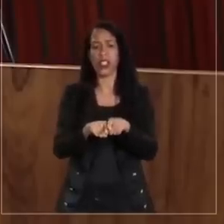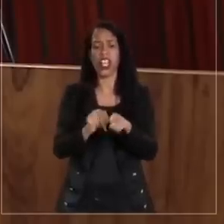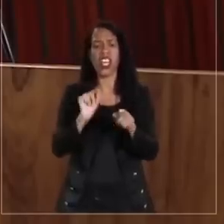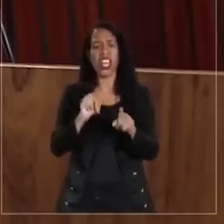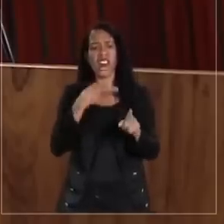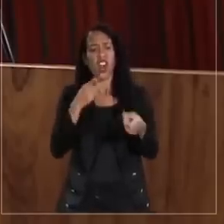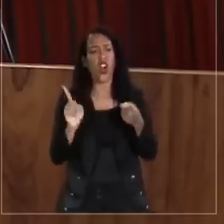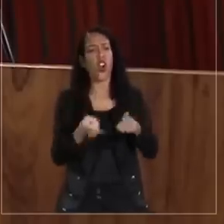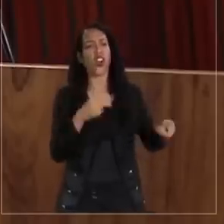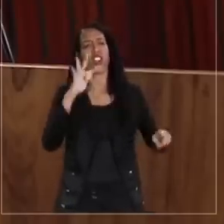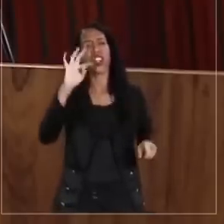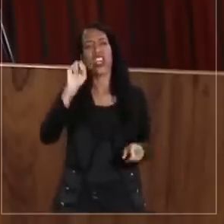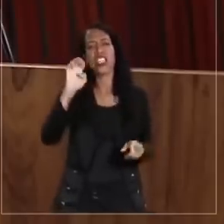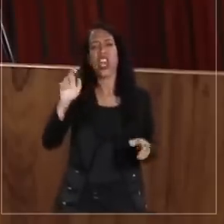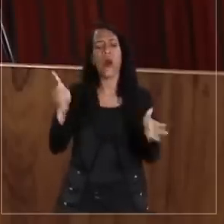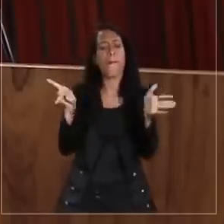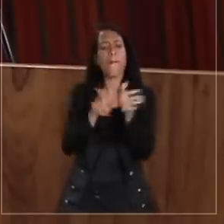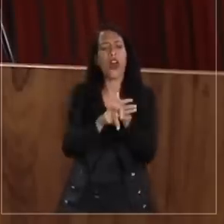o primeiro investigado,